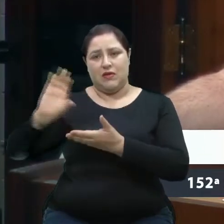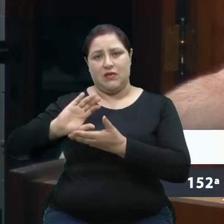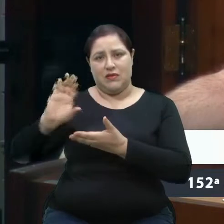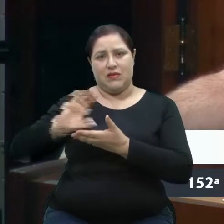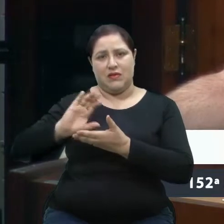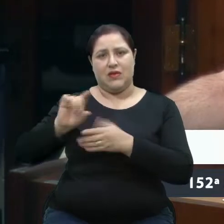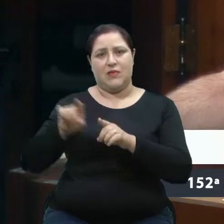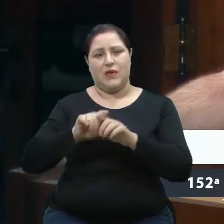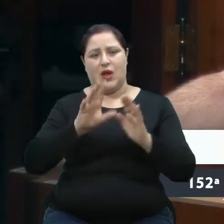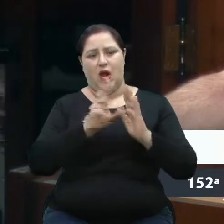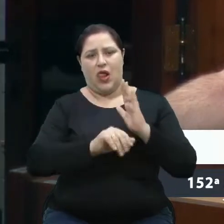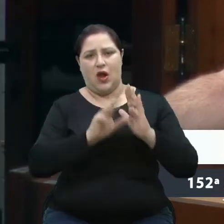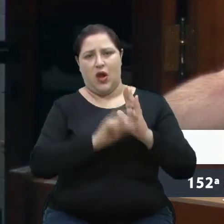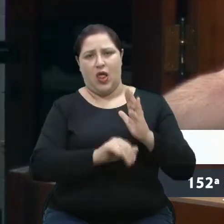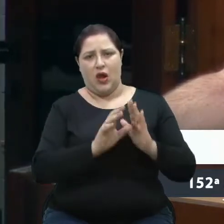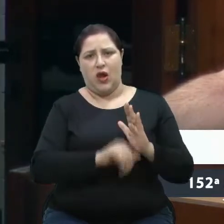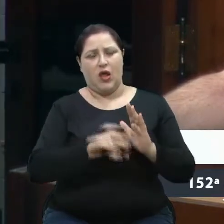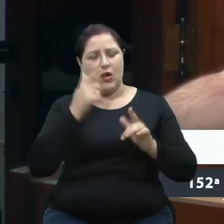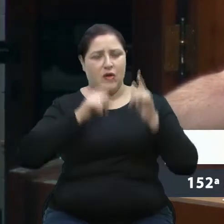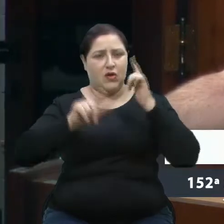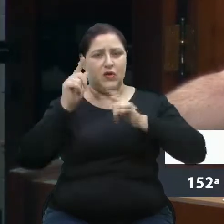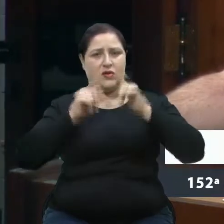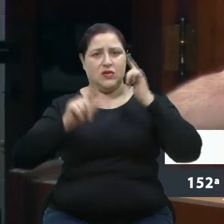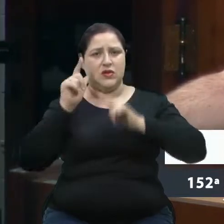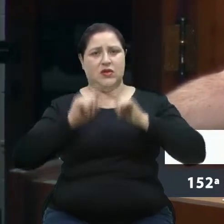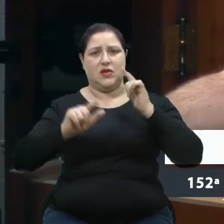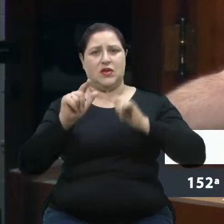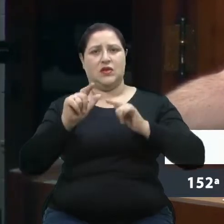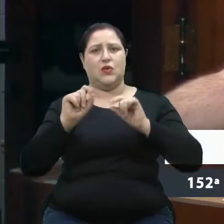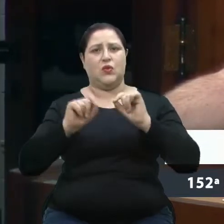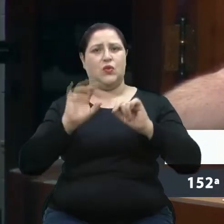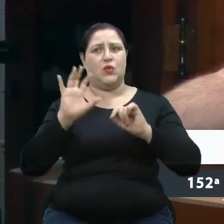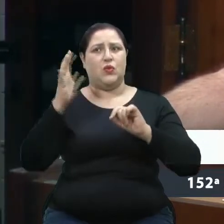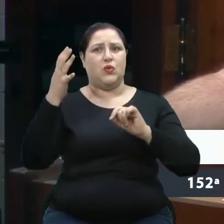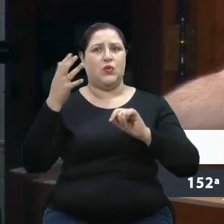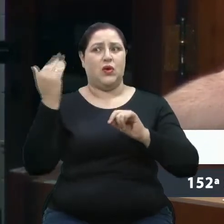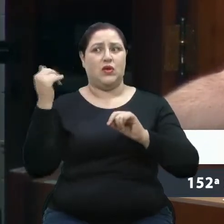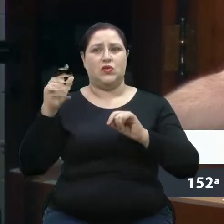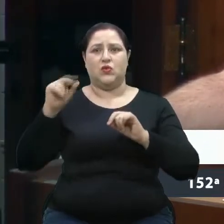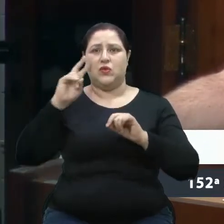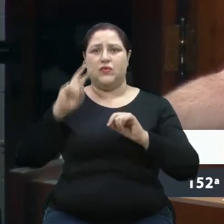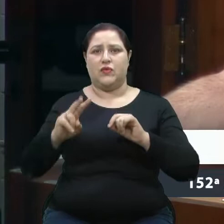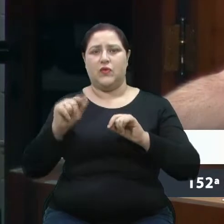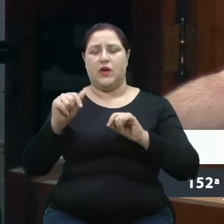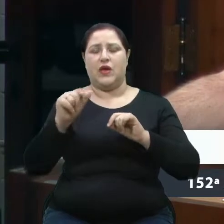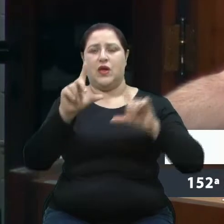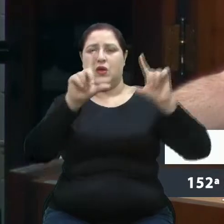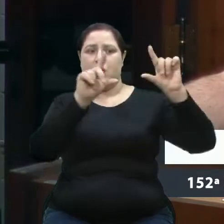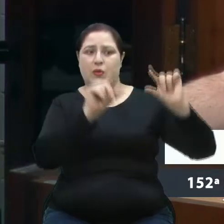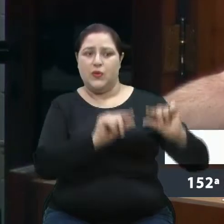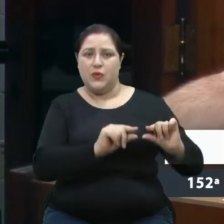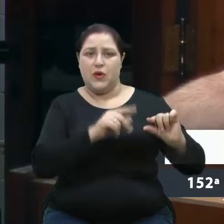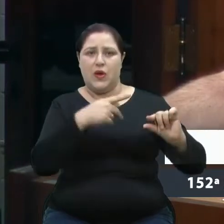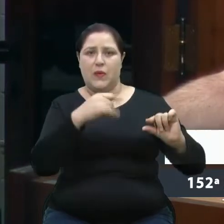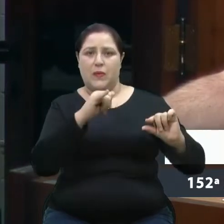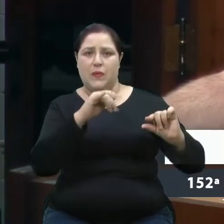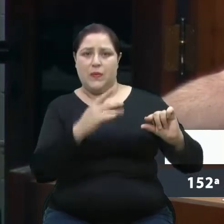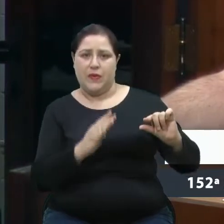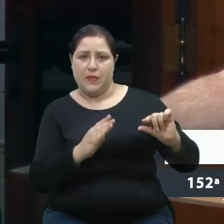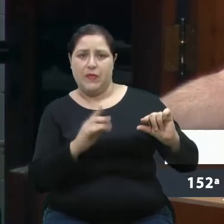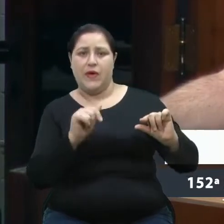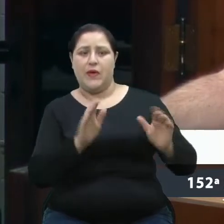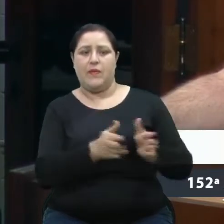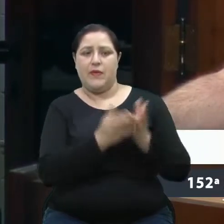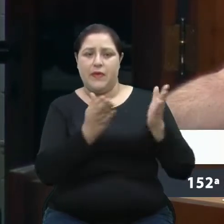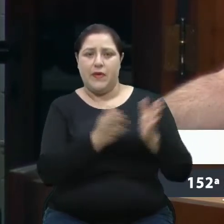endêmica, conseguiram uma façanha nunca antes vista na história do Brasil. Uma retração do PIB, ou seja, o empobrecimento